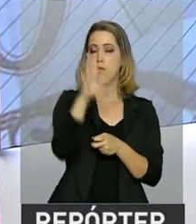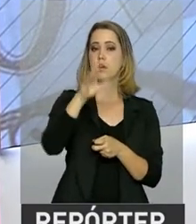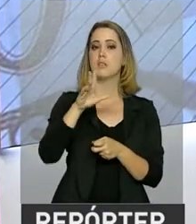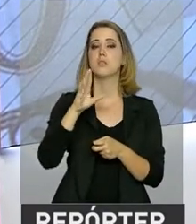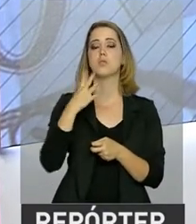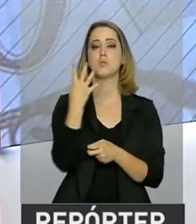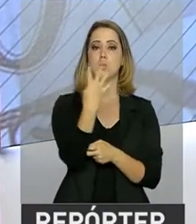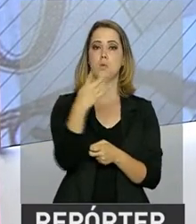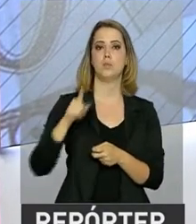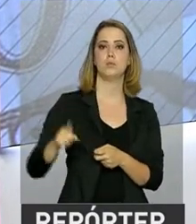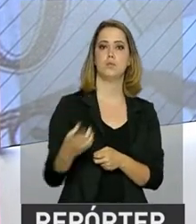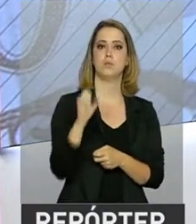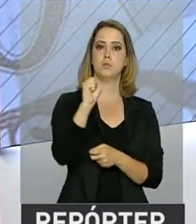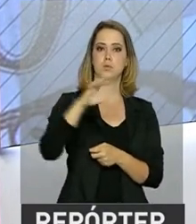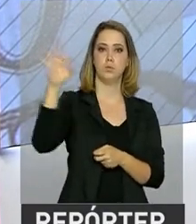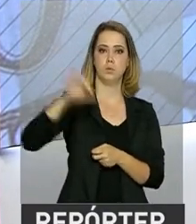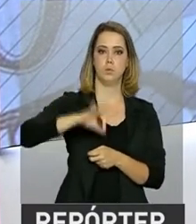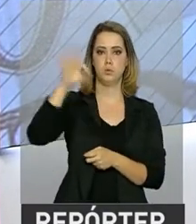oficial ficasse em